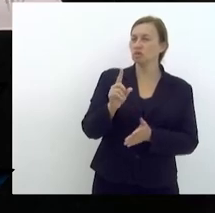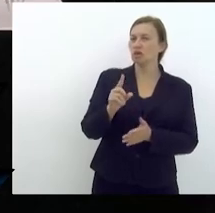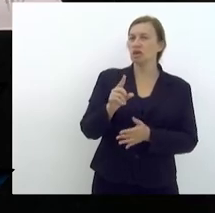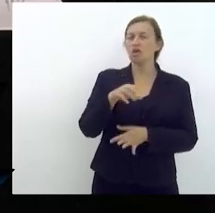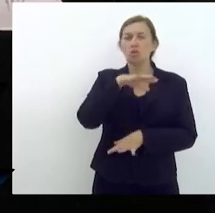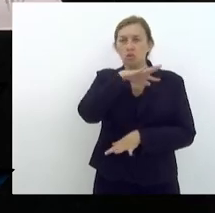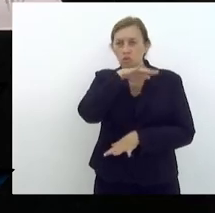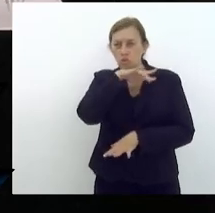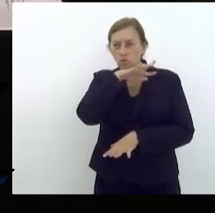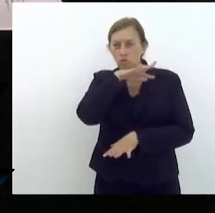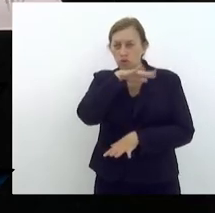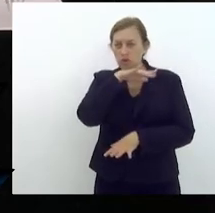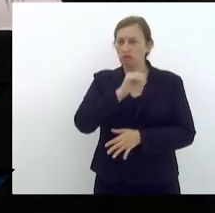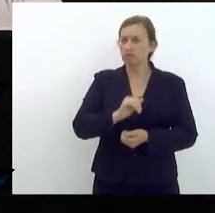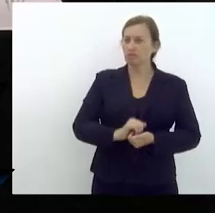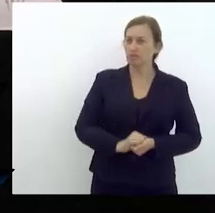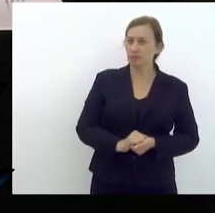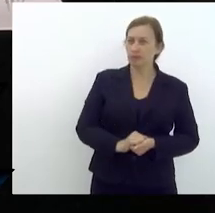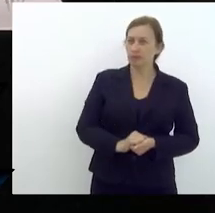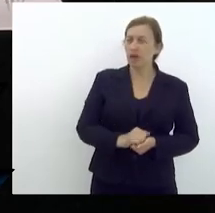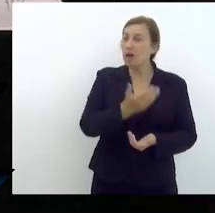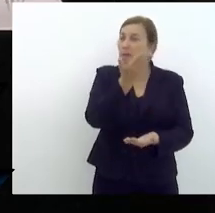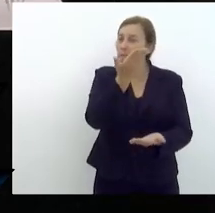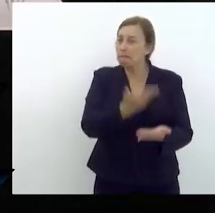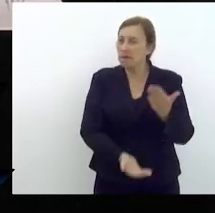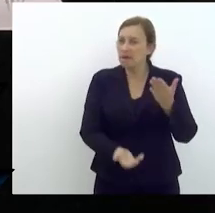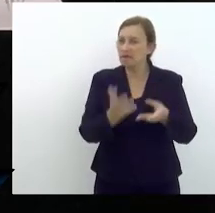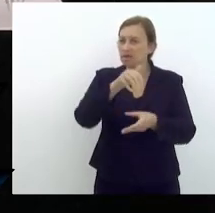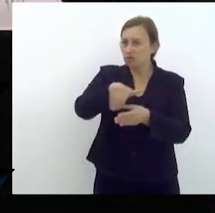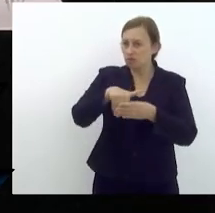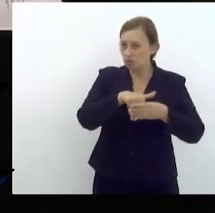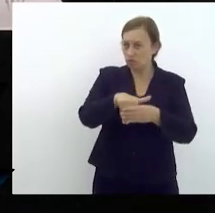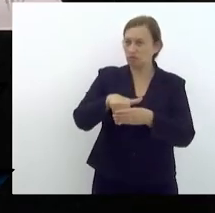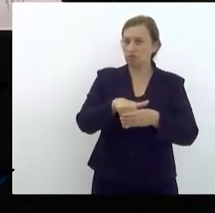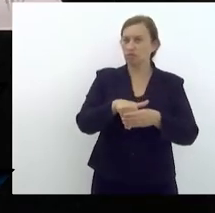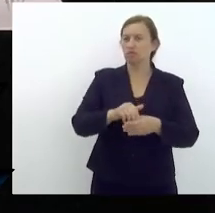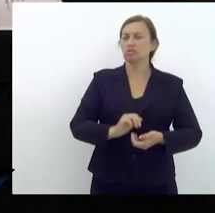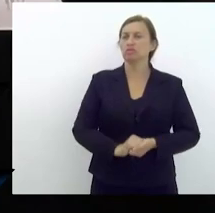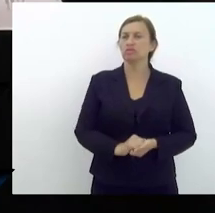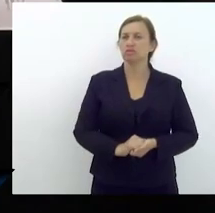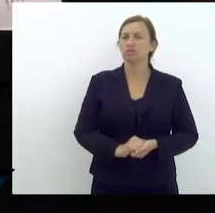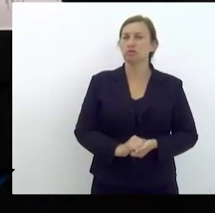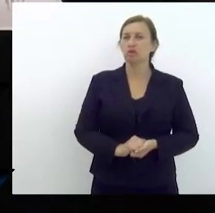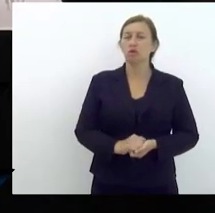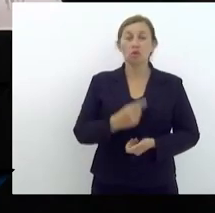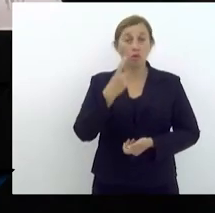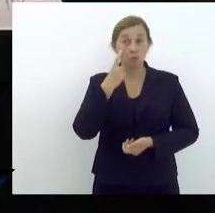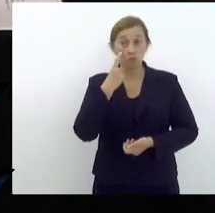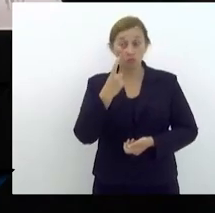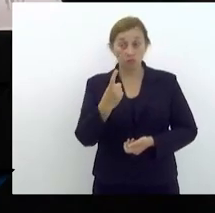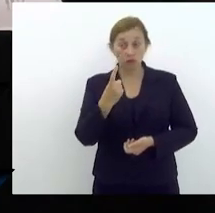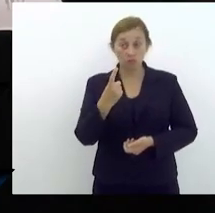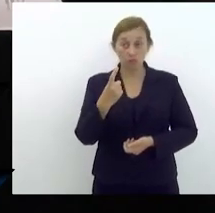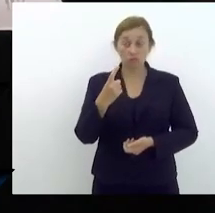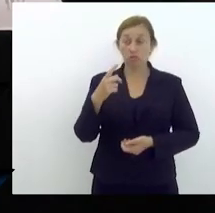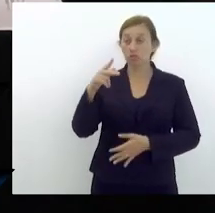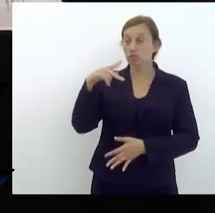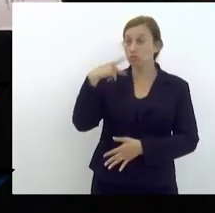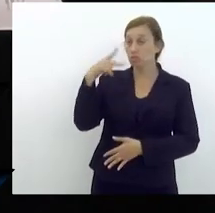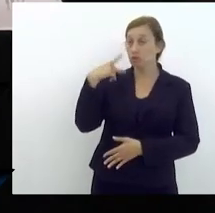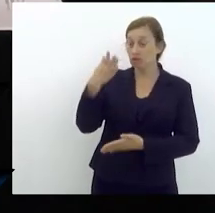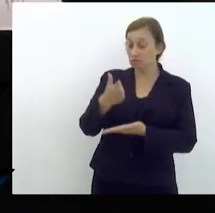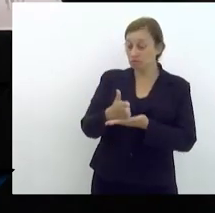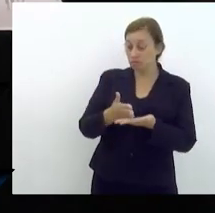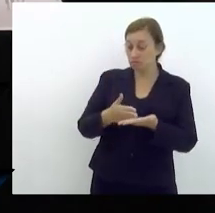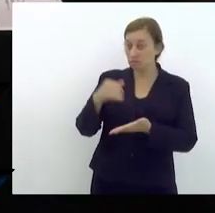a ponto de gerar perda de votos como vemos em parte dos políticos brasileiros